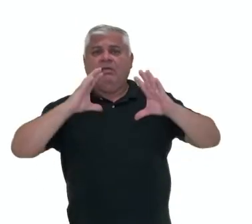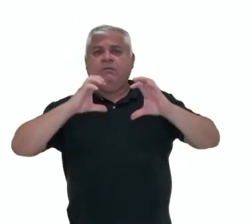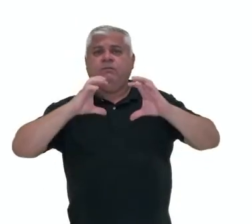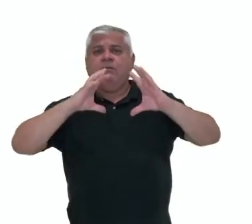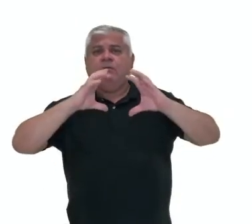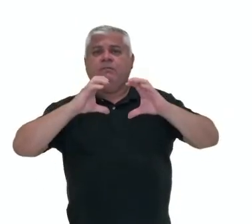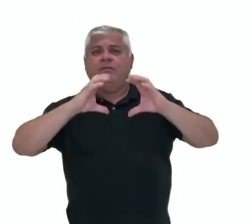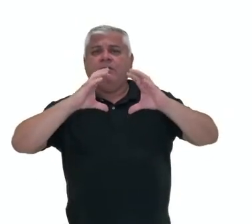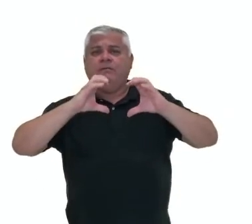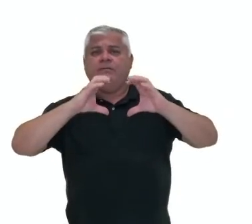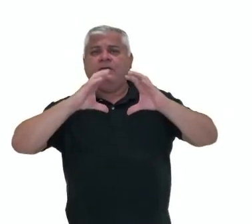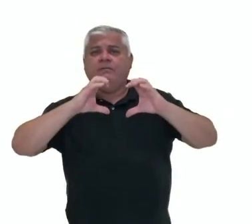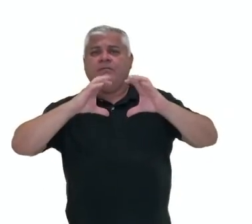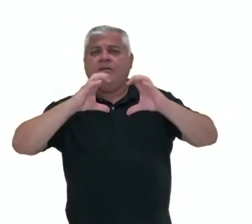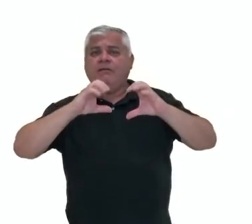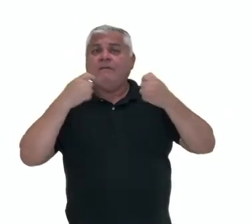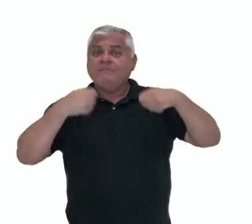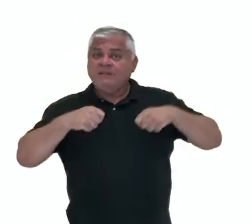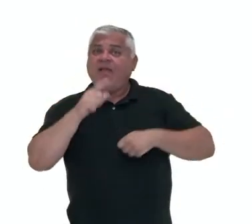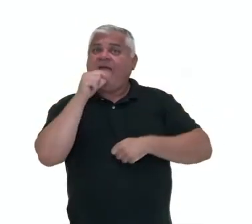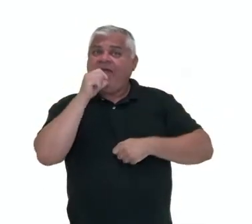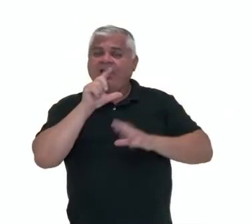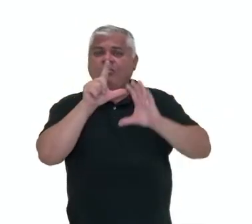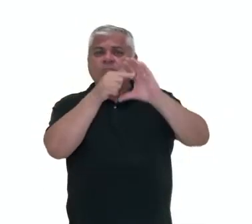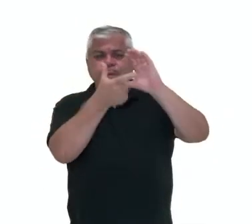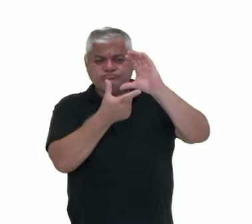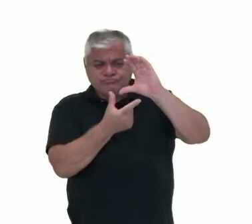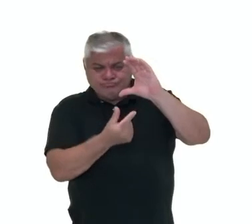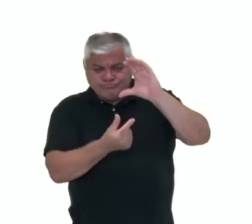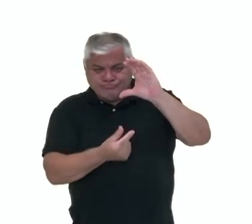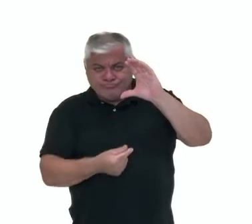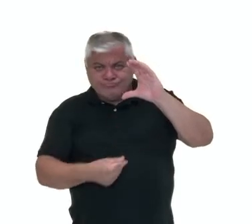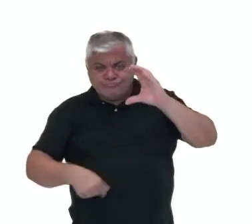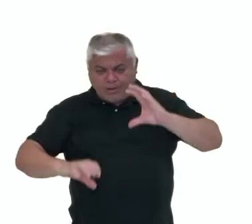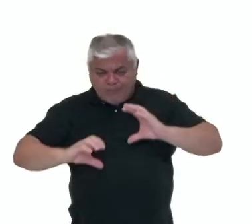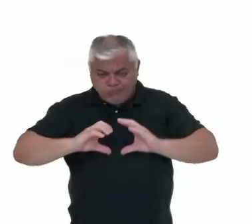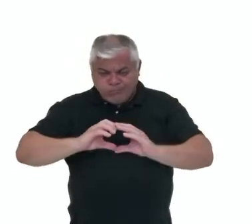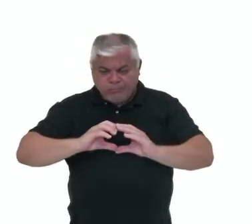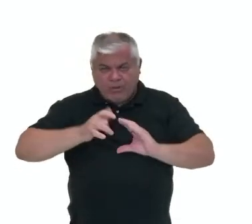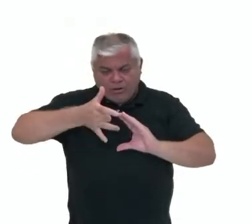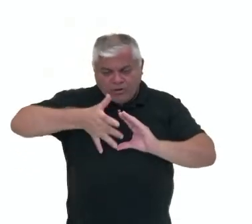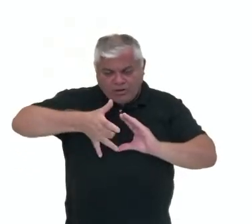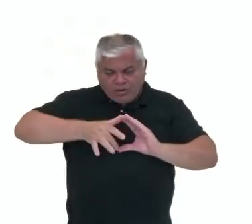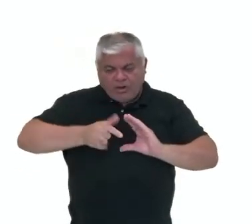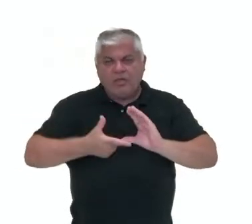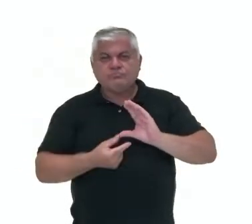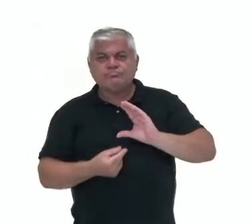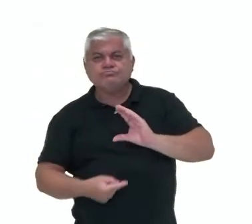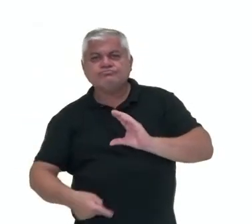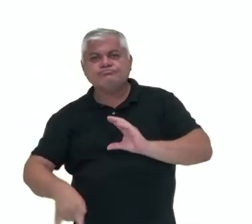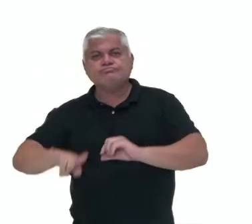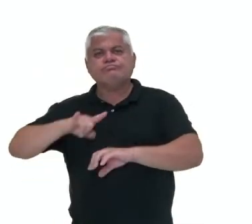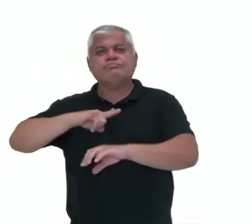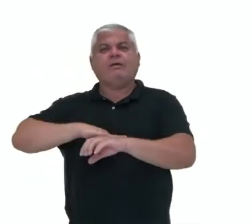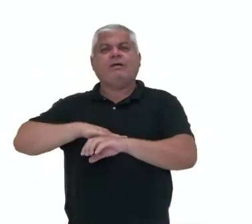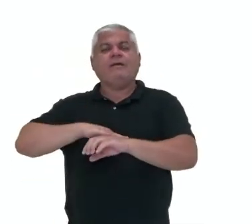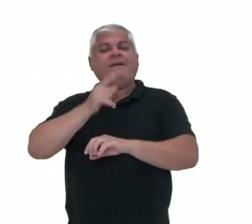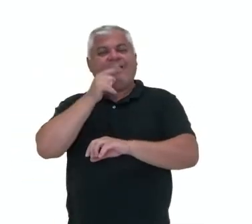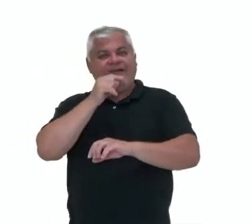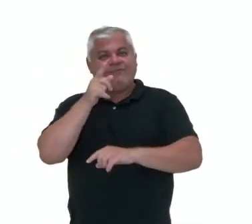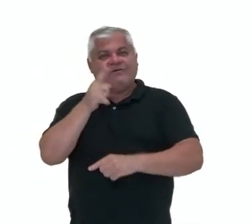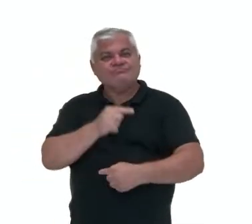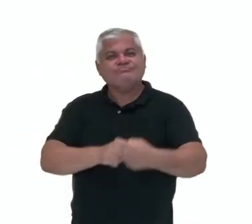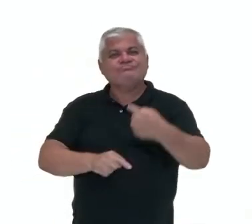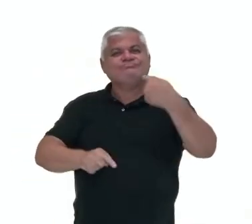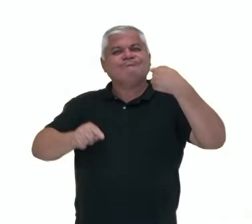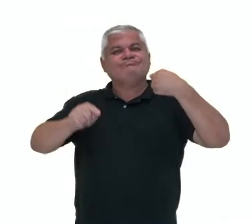filtrem, para fazer com que ele passe pelos ureteres, que ele caia na bexiga e saia pela uretra? Eu preciso ter uma quantidade mínima,